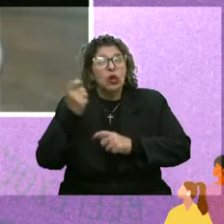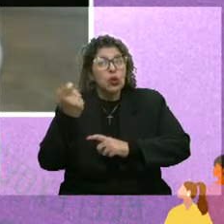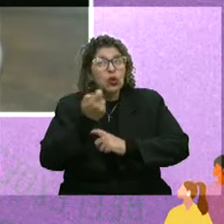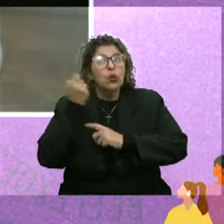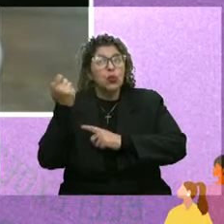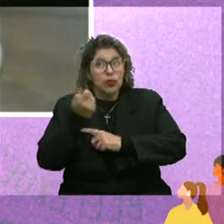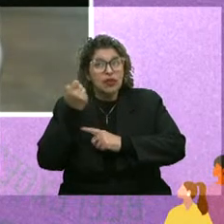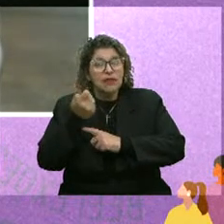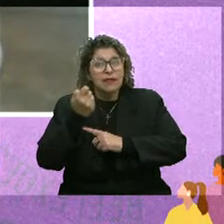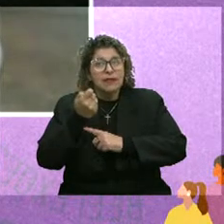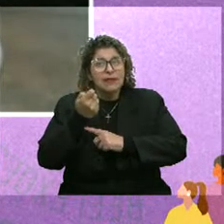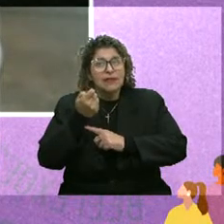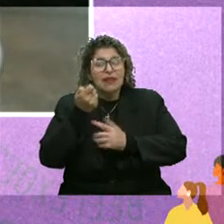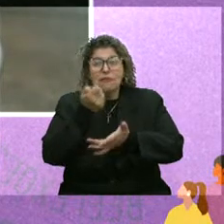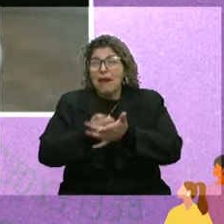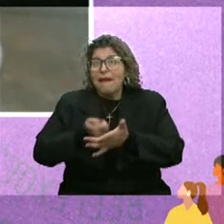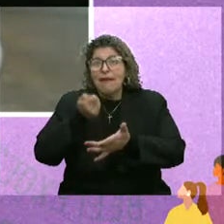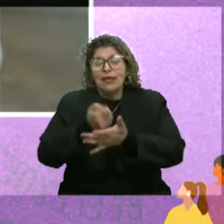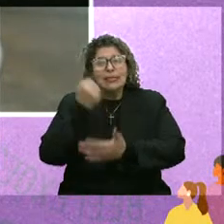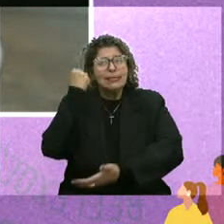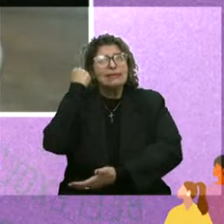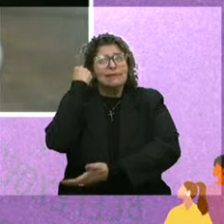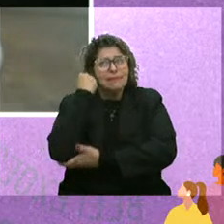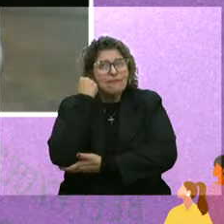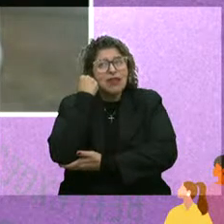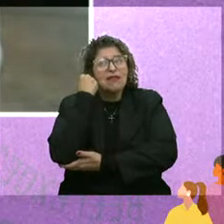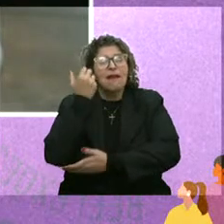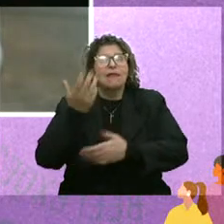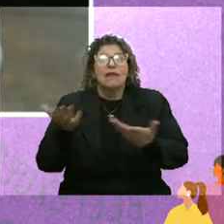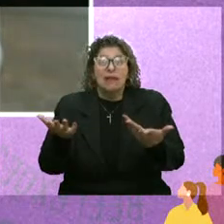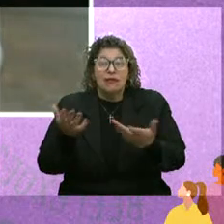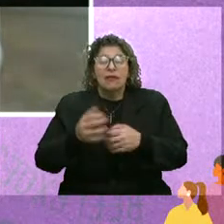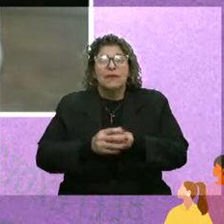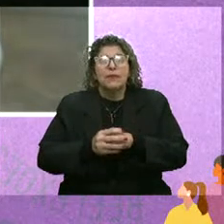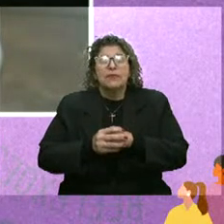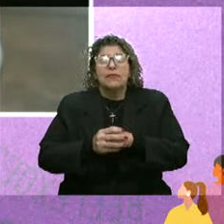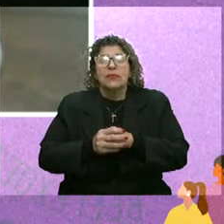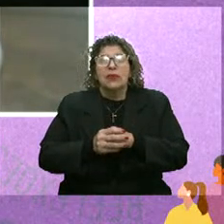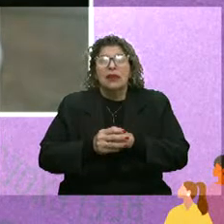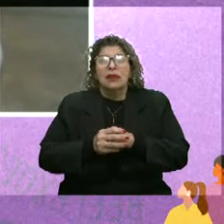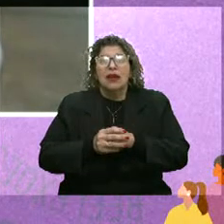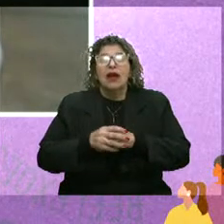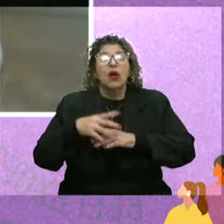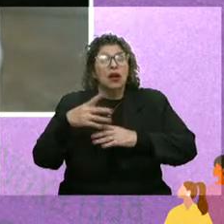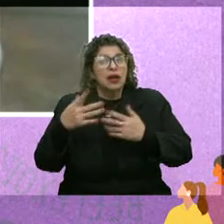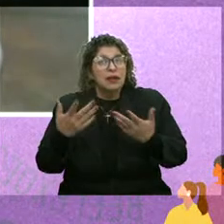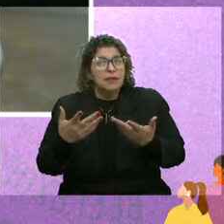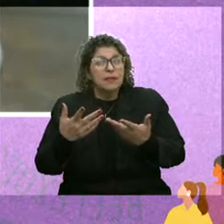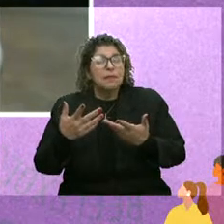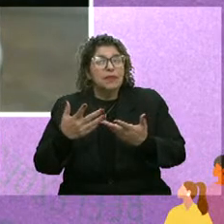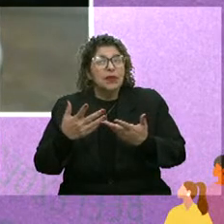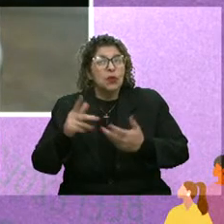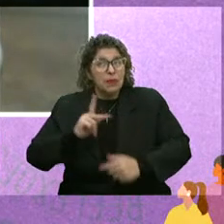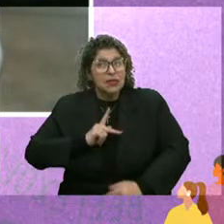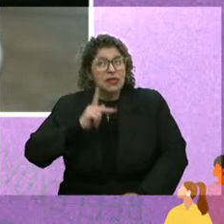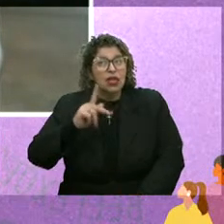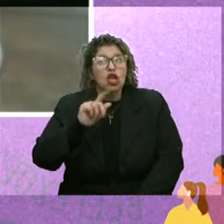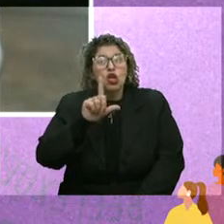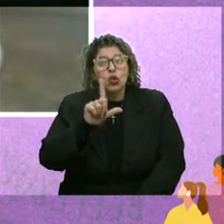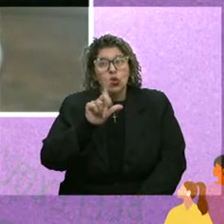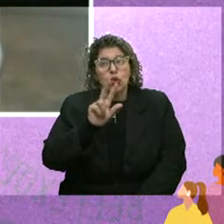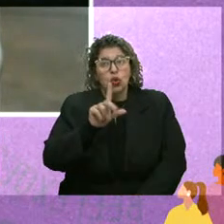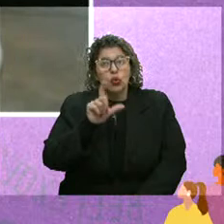fez uma resistência fantástica. Eu quero aqui, através do presidente Lucinei,